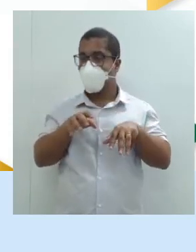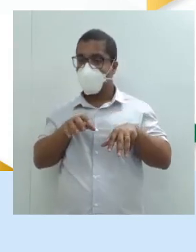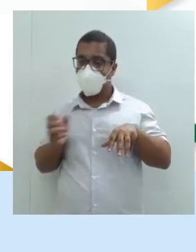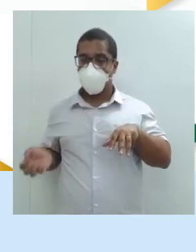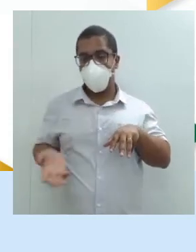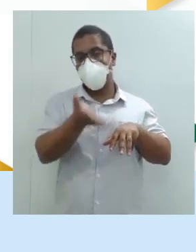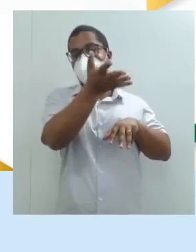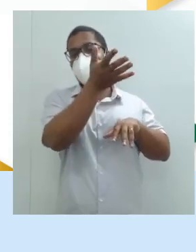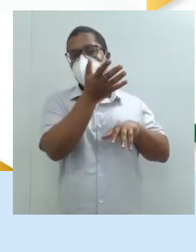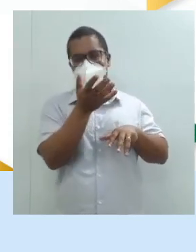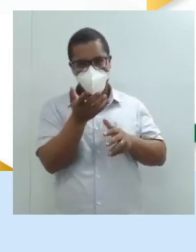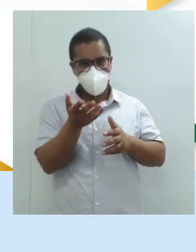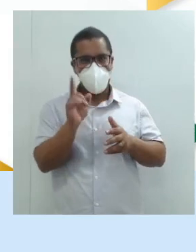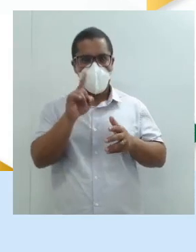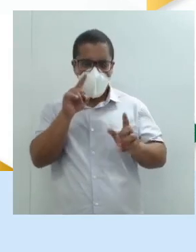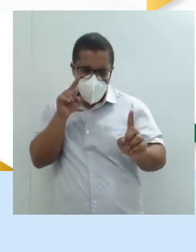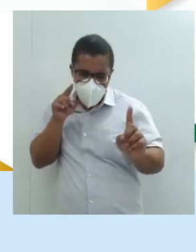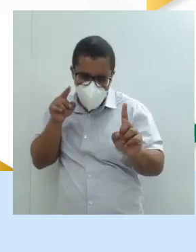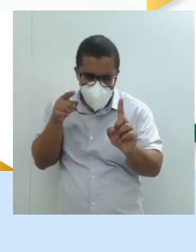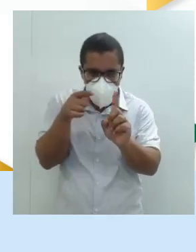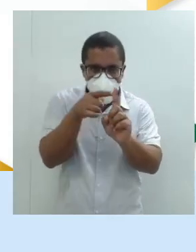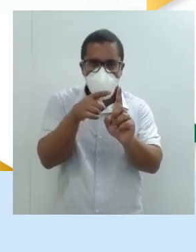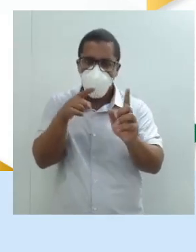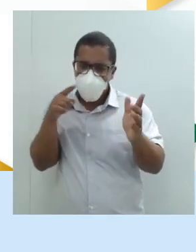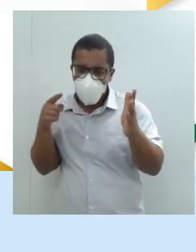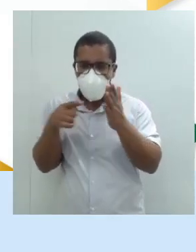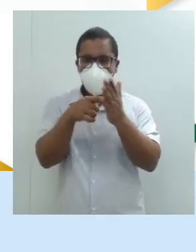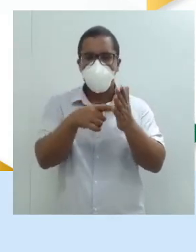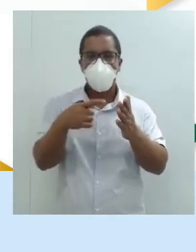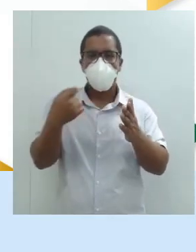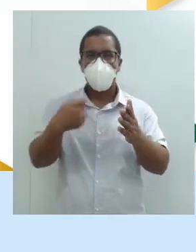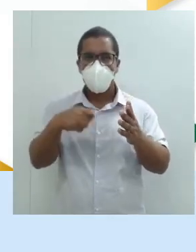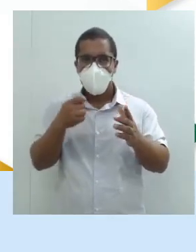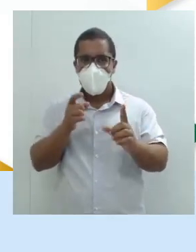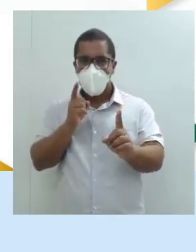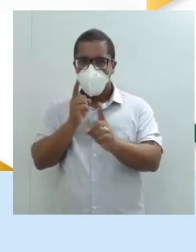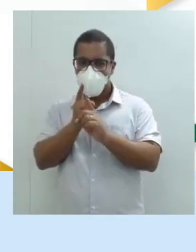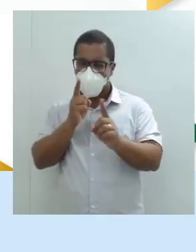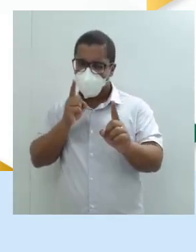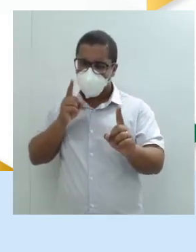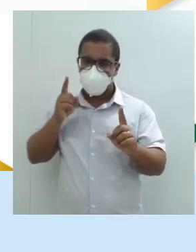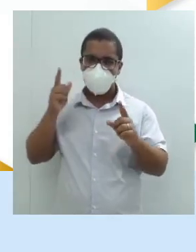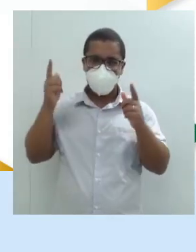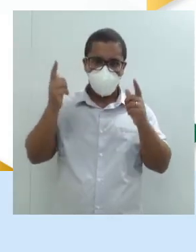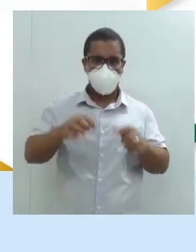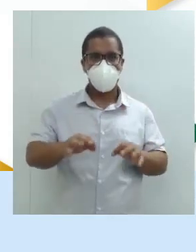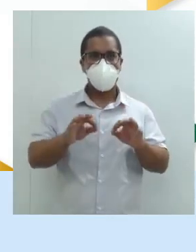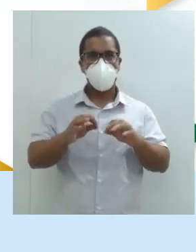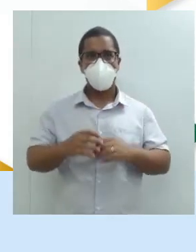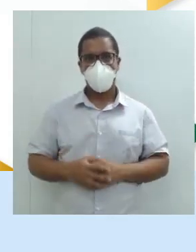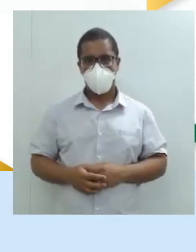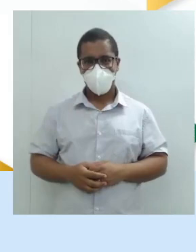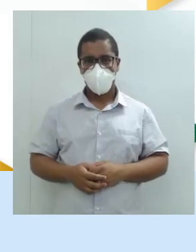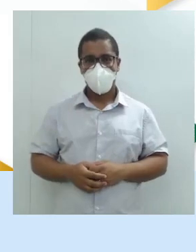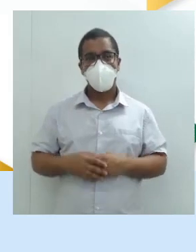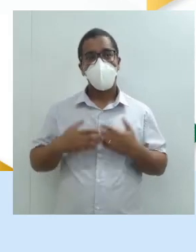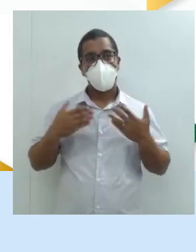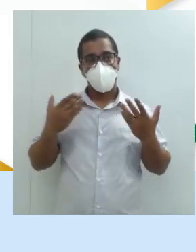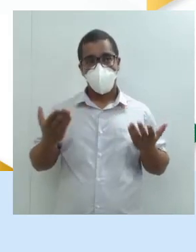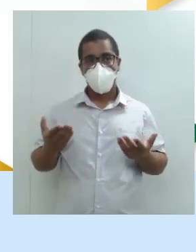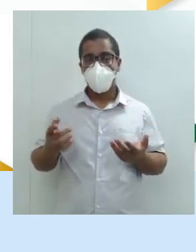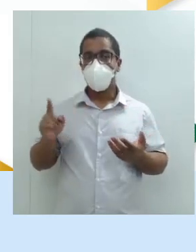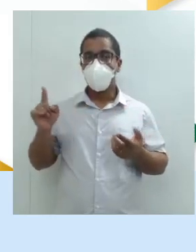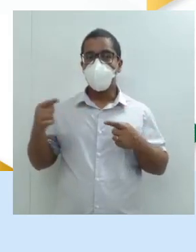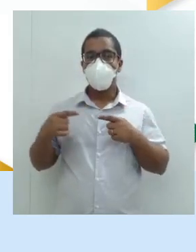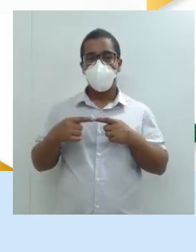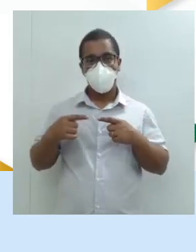de precisão, onde eu pego um objeto para atingir outro, né? E derrubar